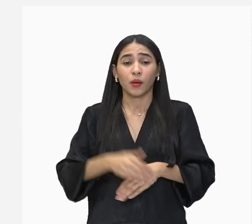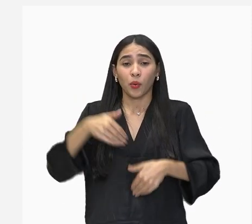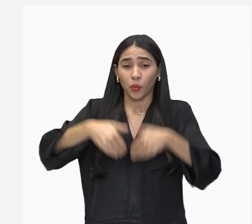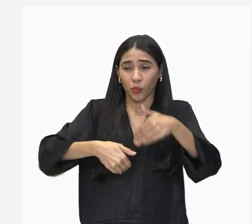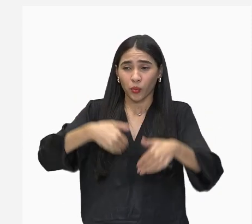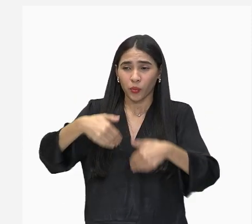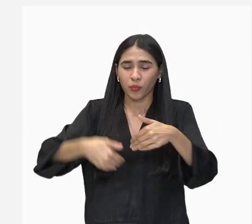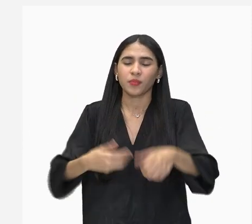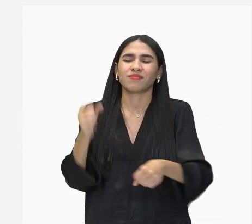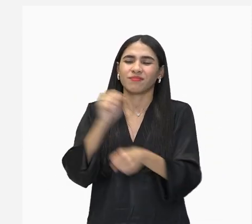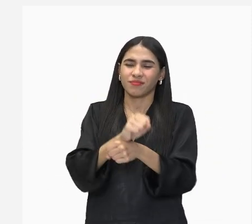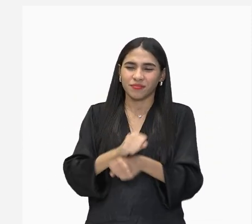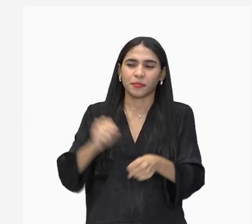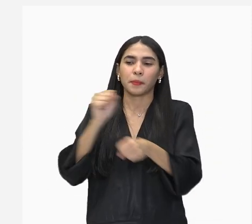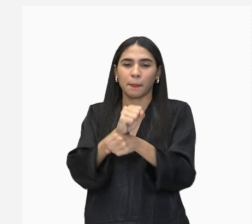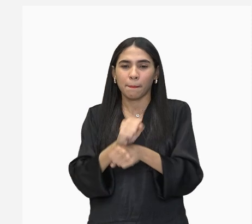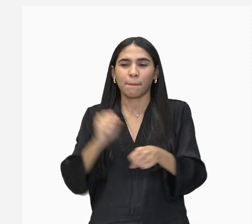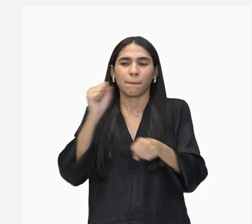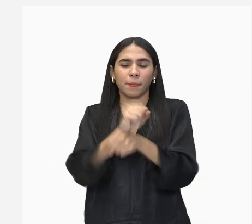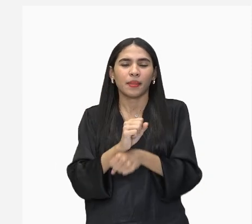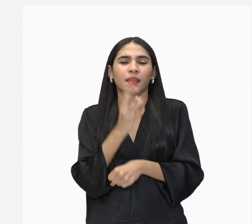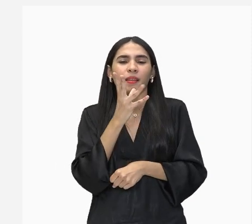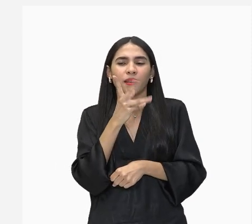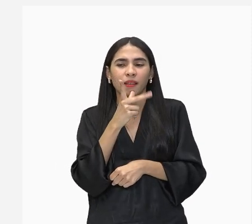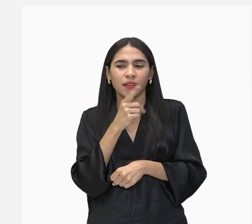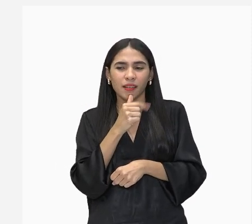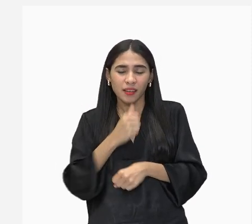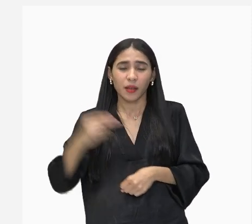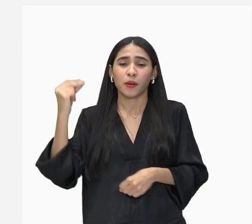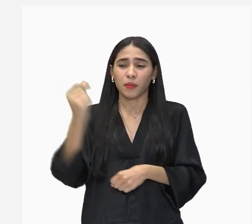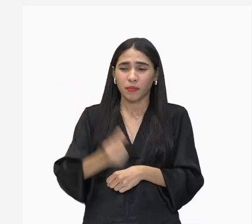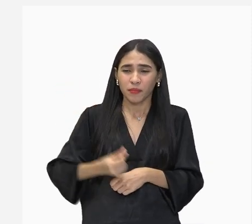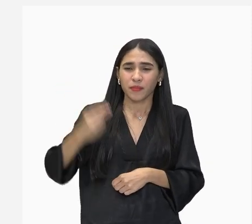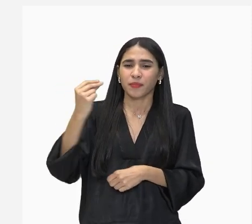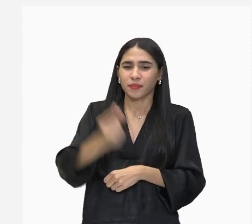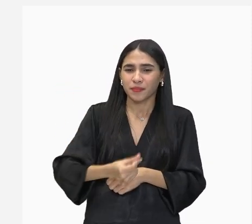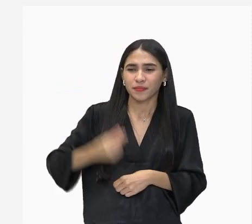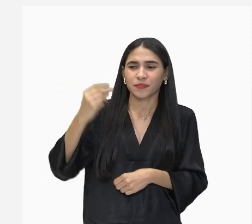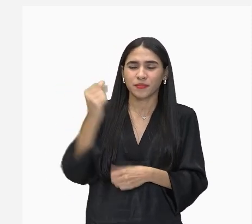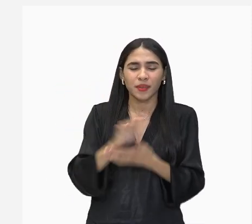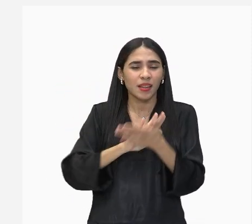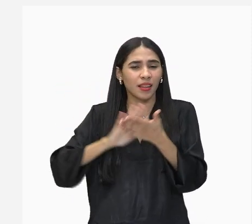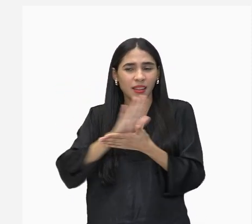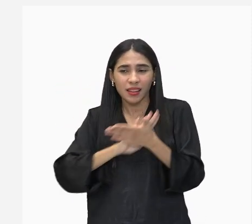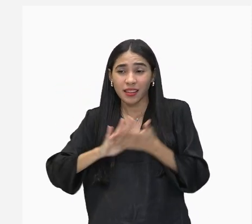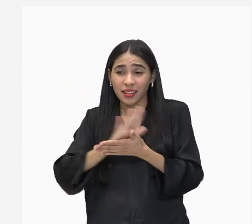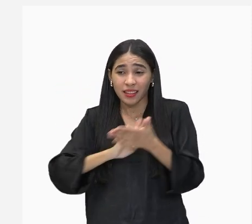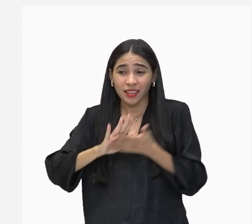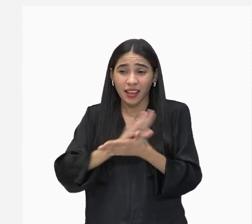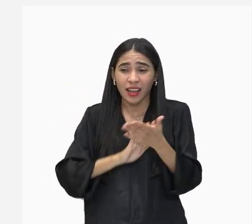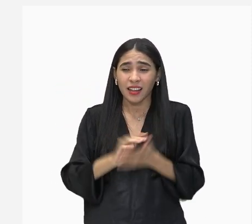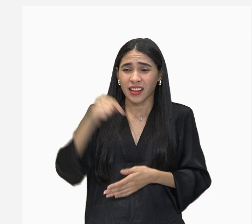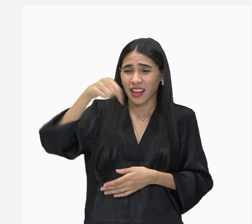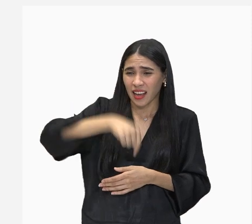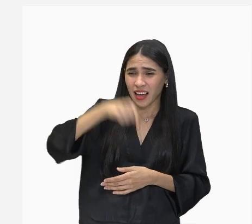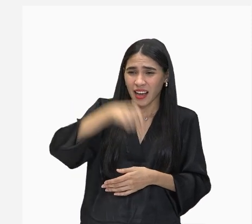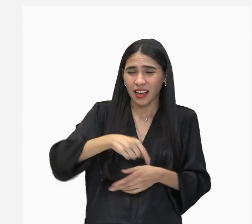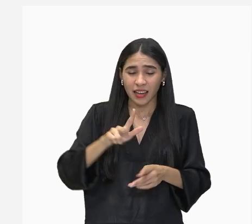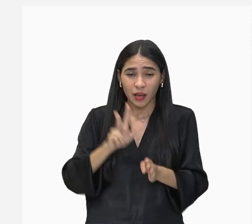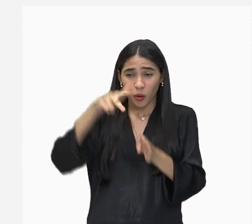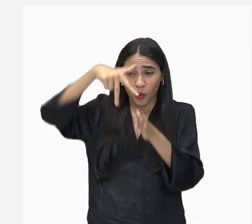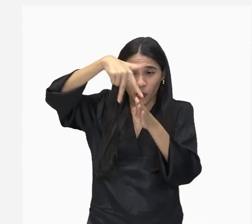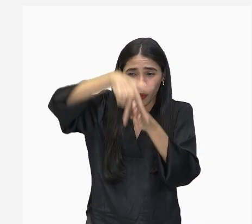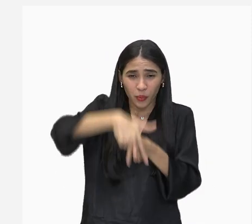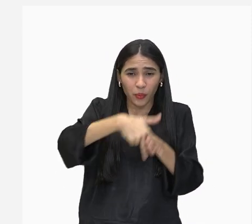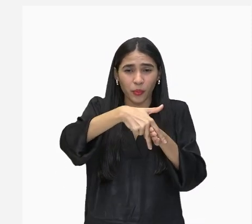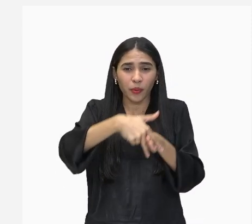esperou bastante, porém Curumim não chegava, pois então o monstro amontou no veado, que é o